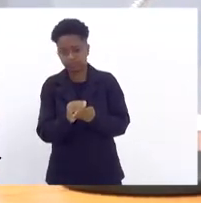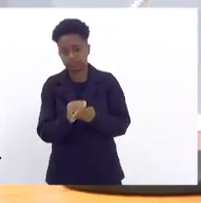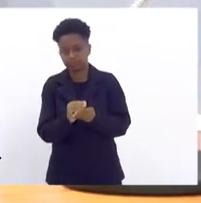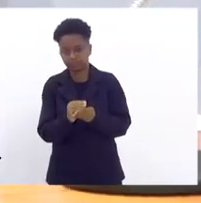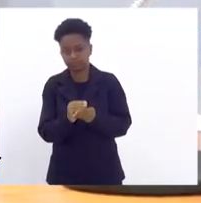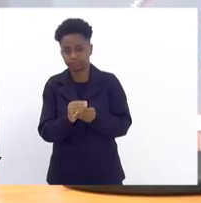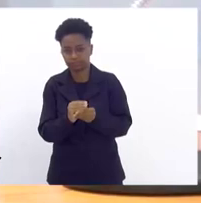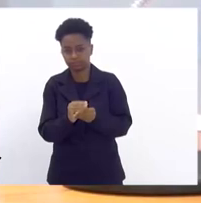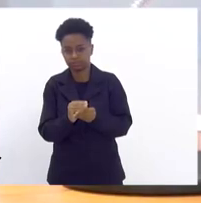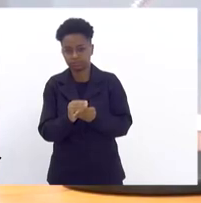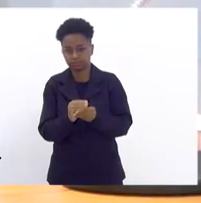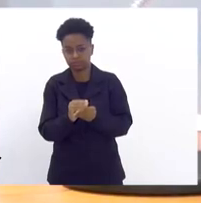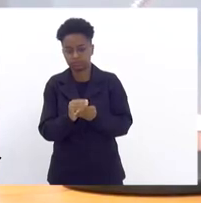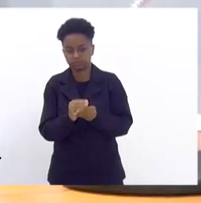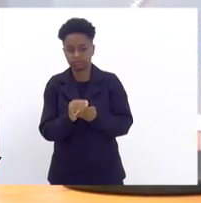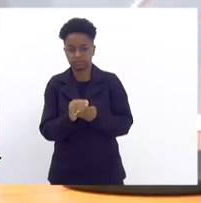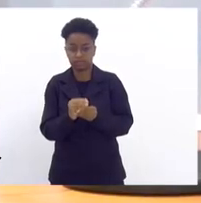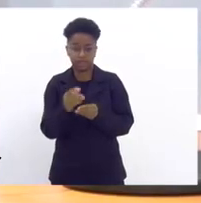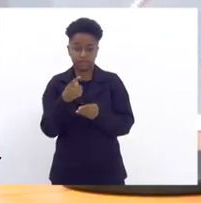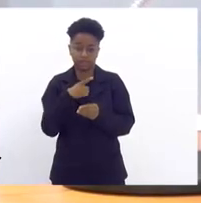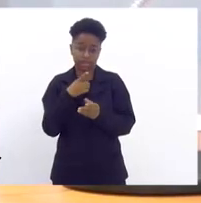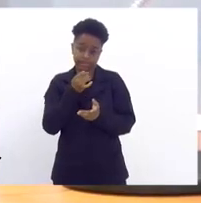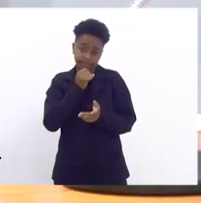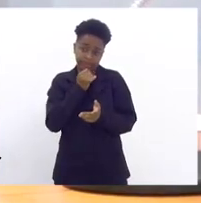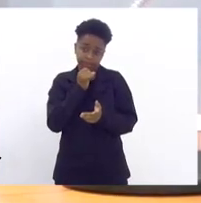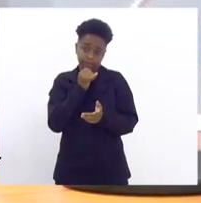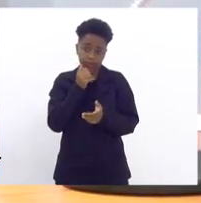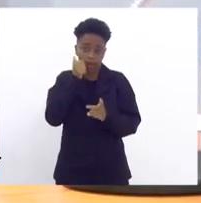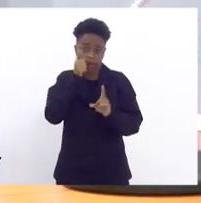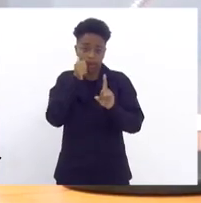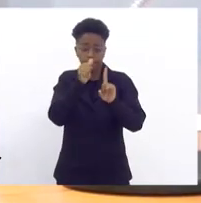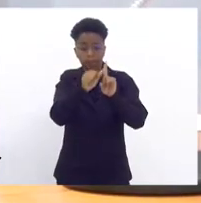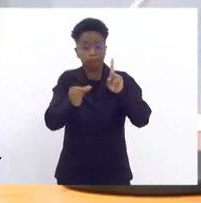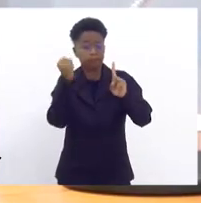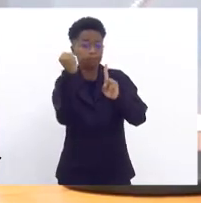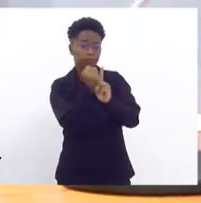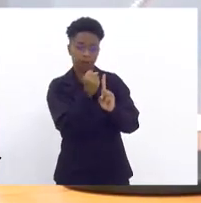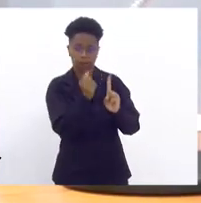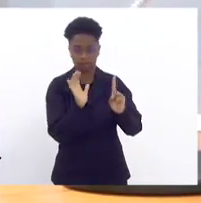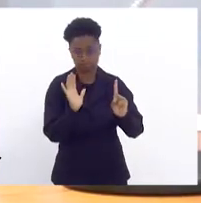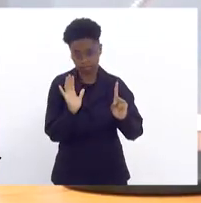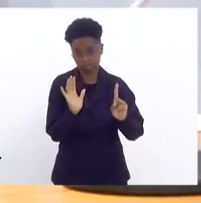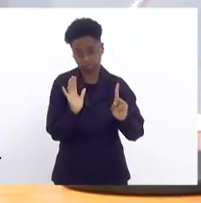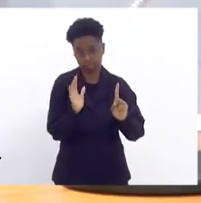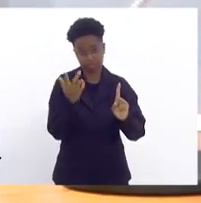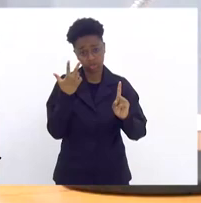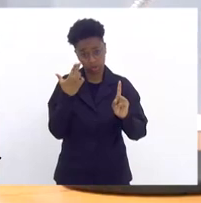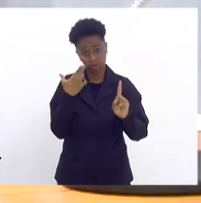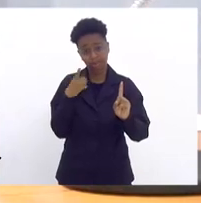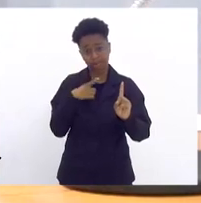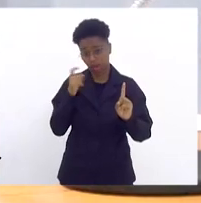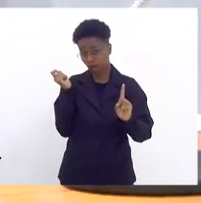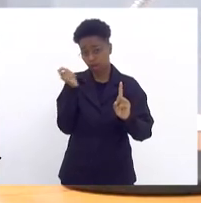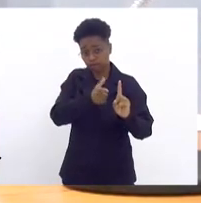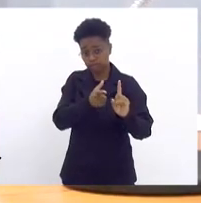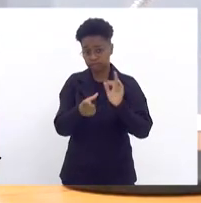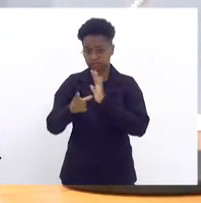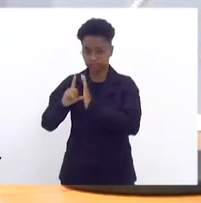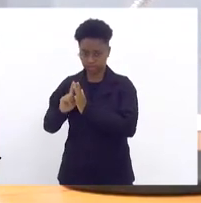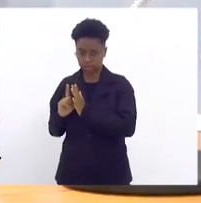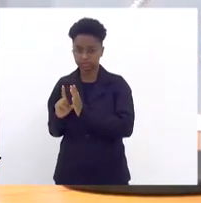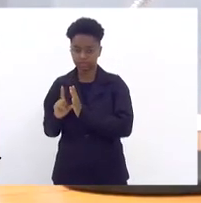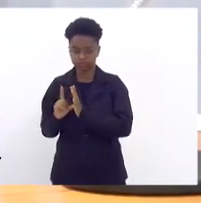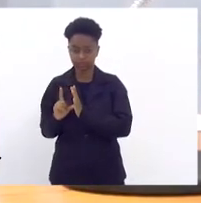atrás de um feminicídio por exemplo normalmente já tem lá uma ofensa anterior